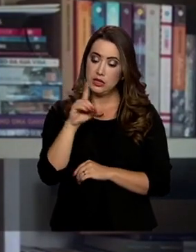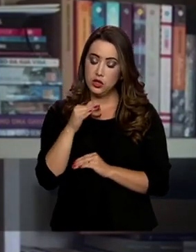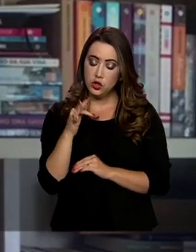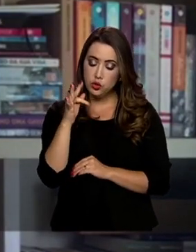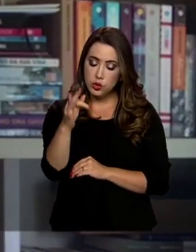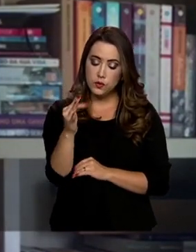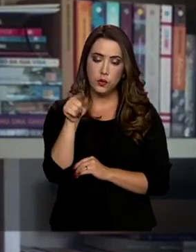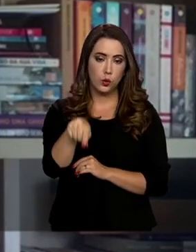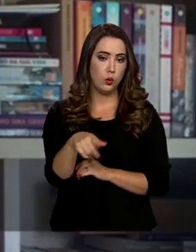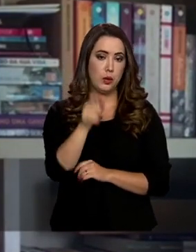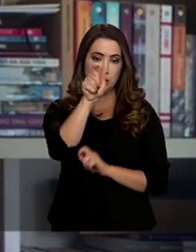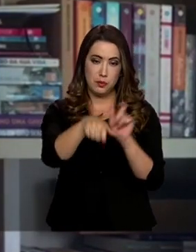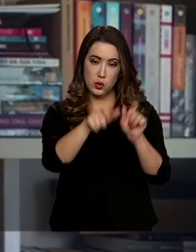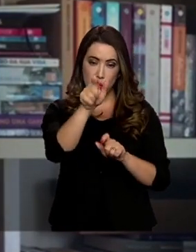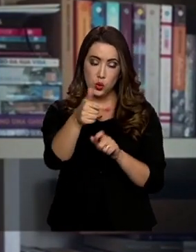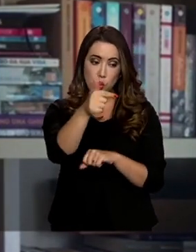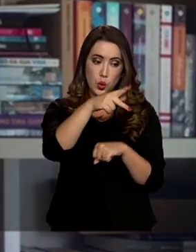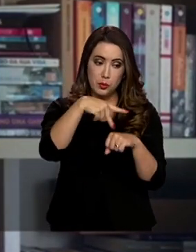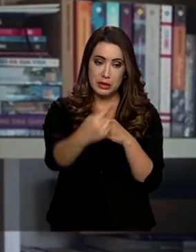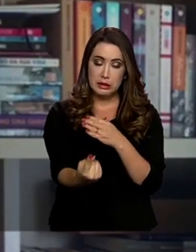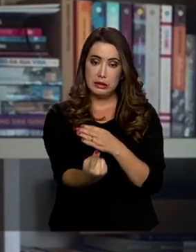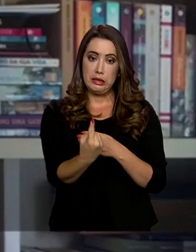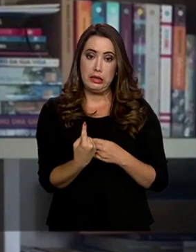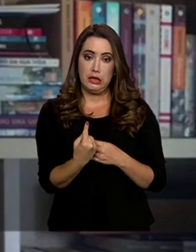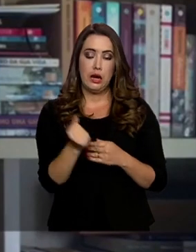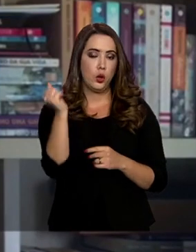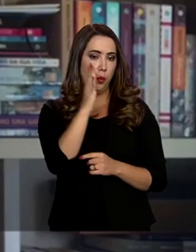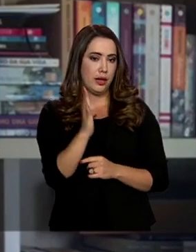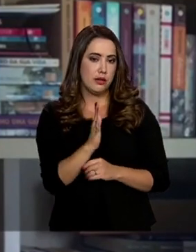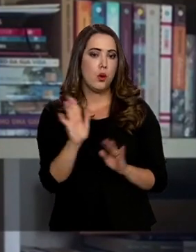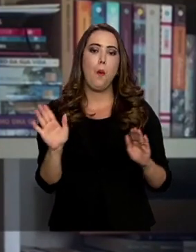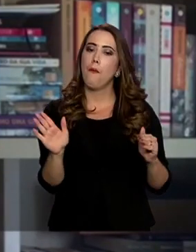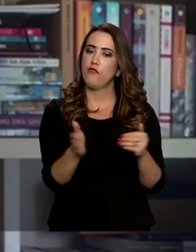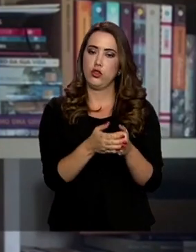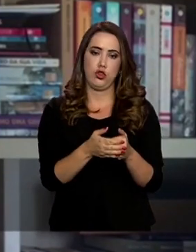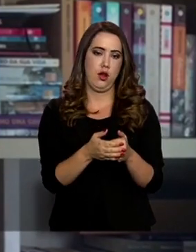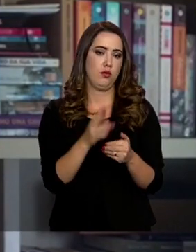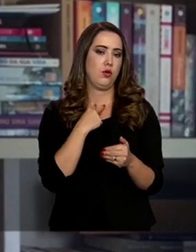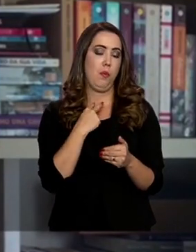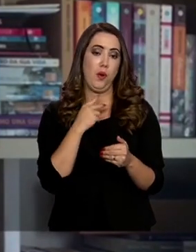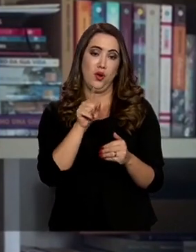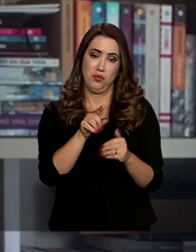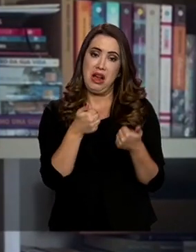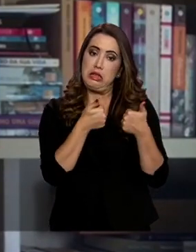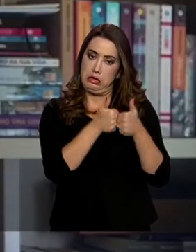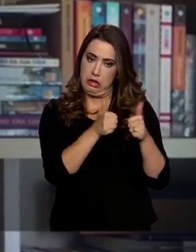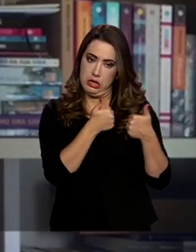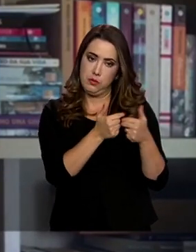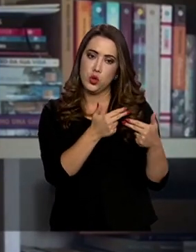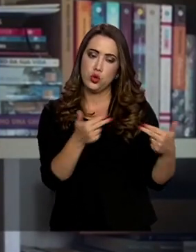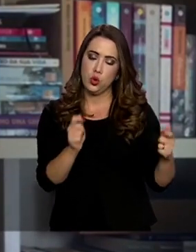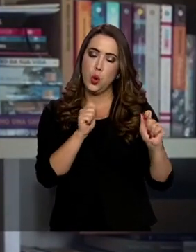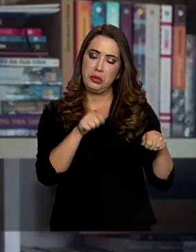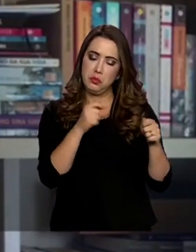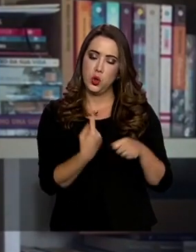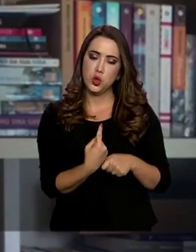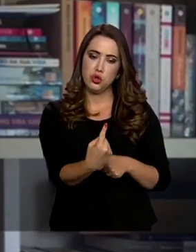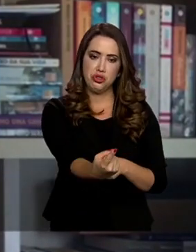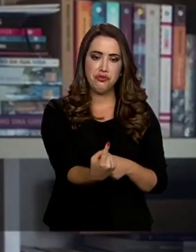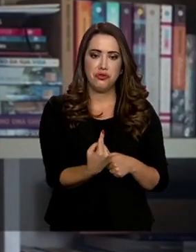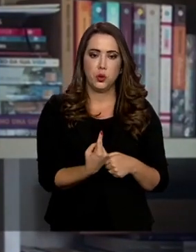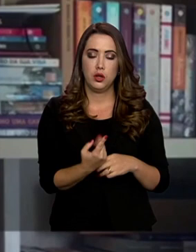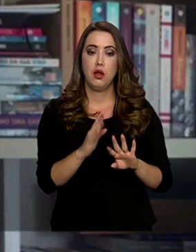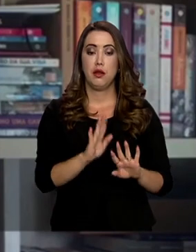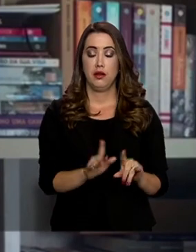proibida, mas o transporte de cargas pode ser feito normalmente. As restrições também não afetam